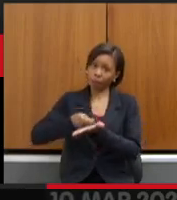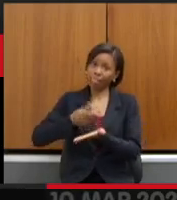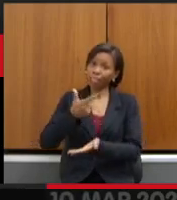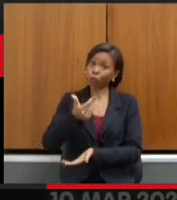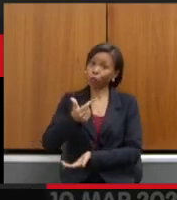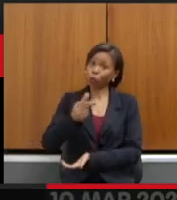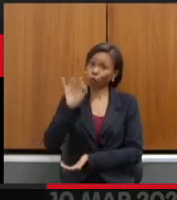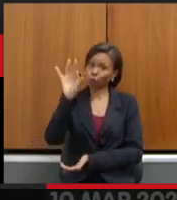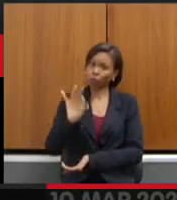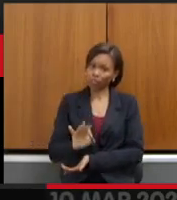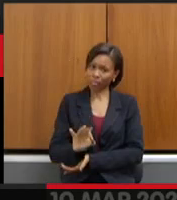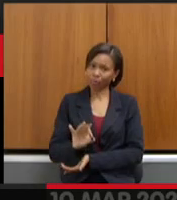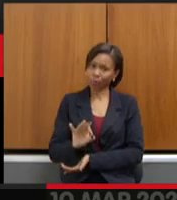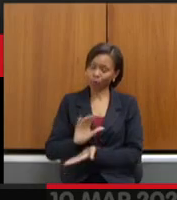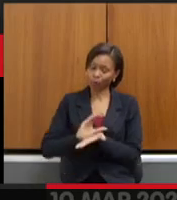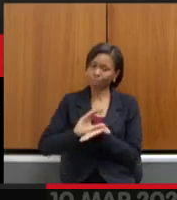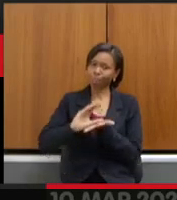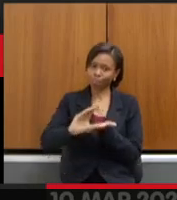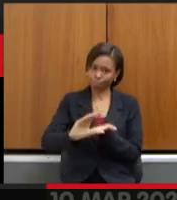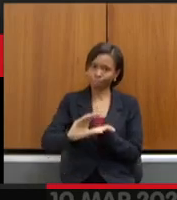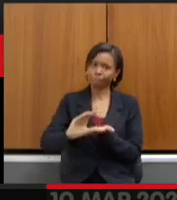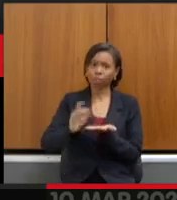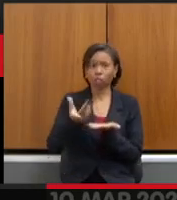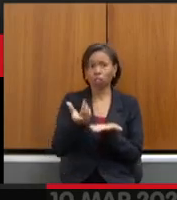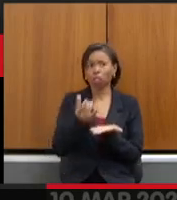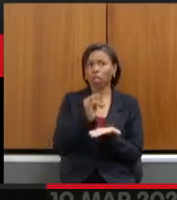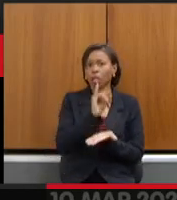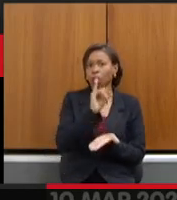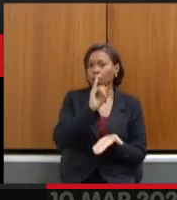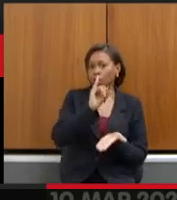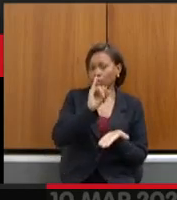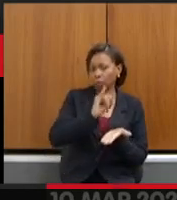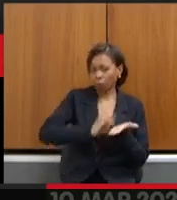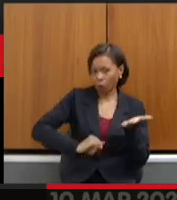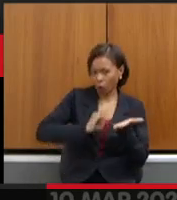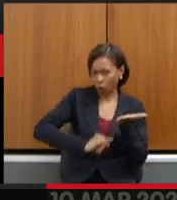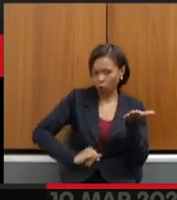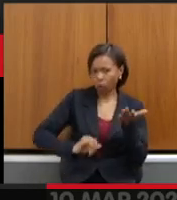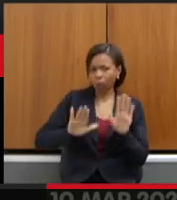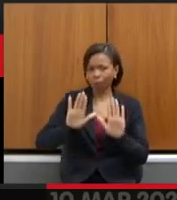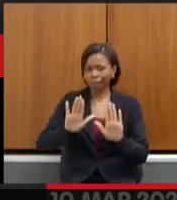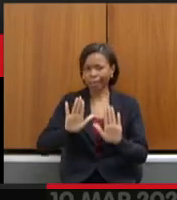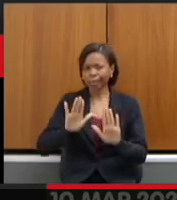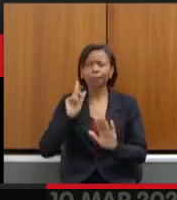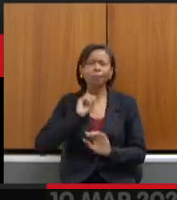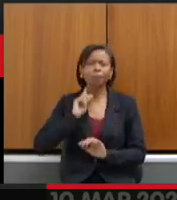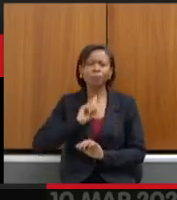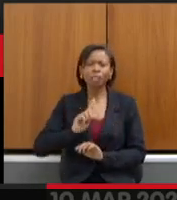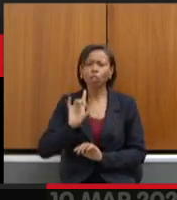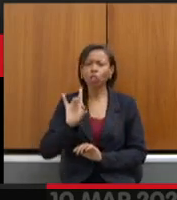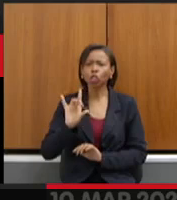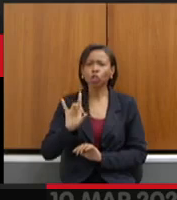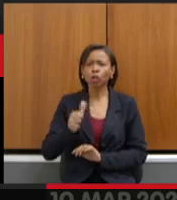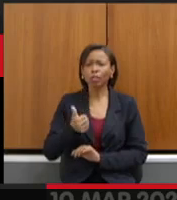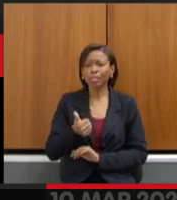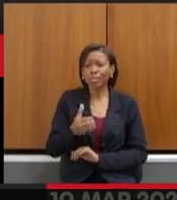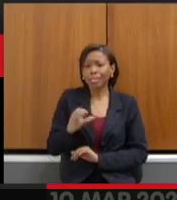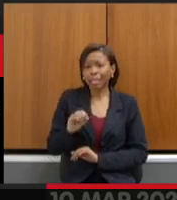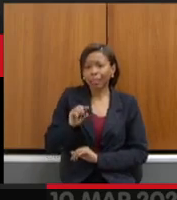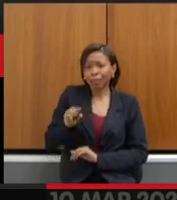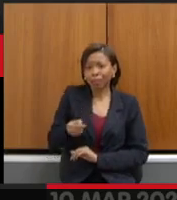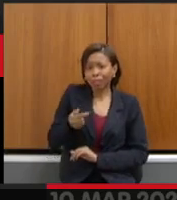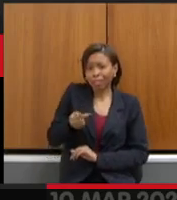da receita decorrente de impostos e Minas Gerais investiu 10,75 por cento